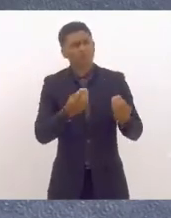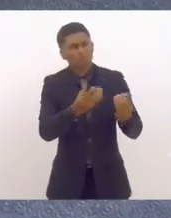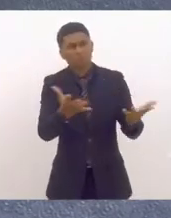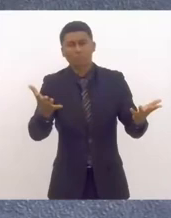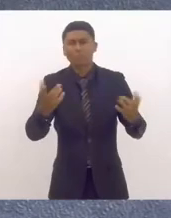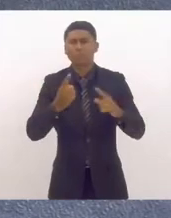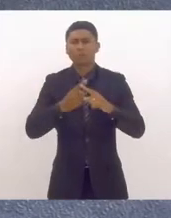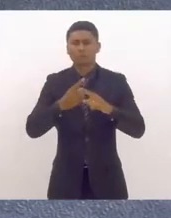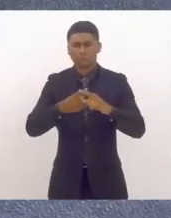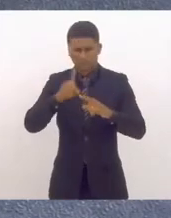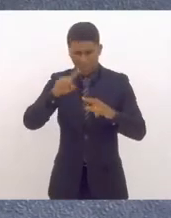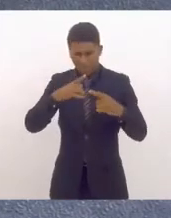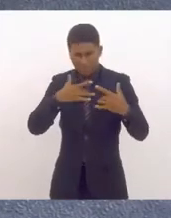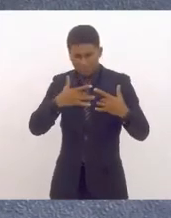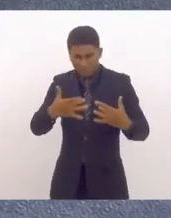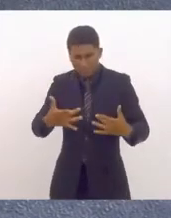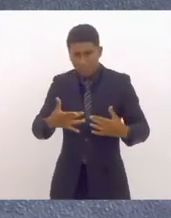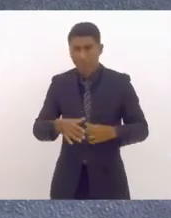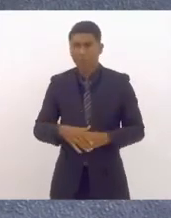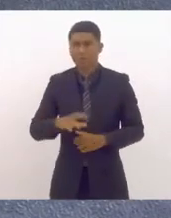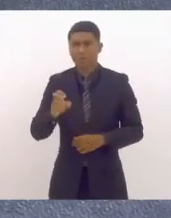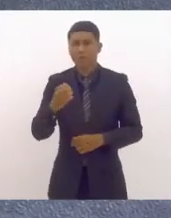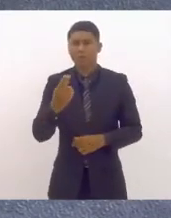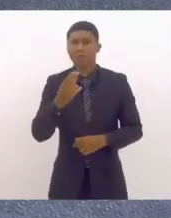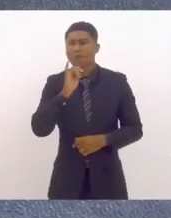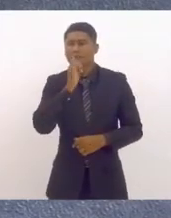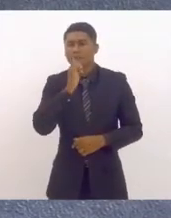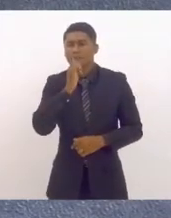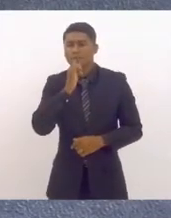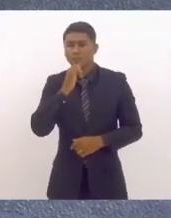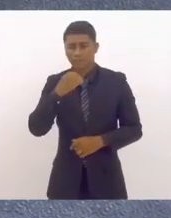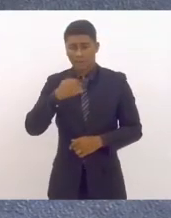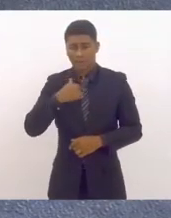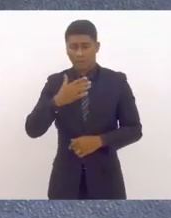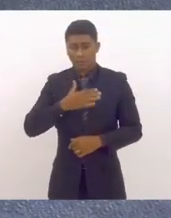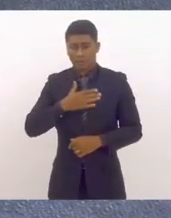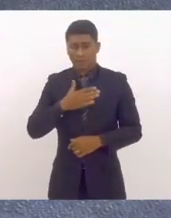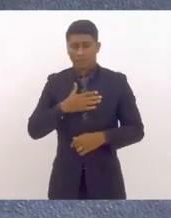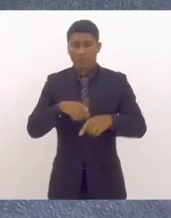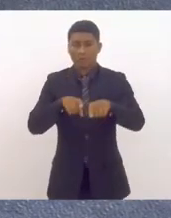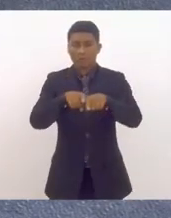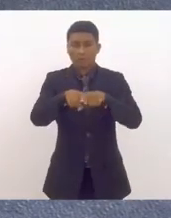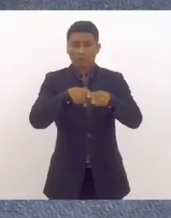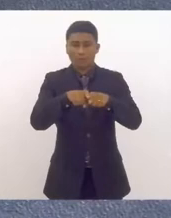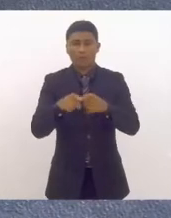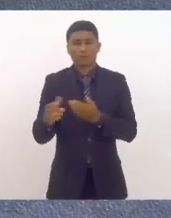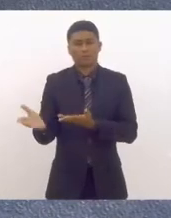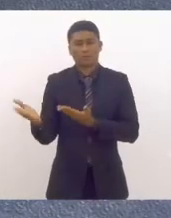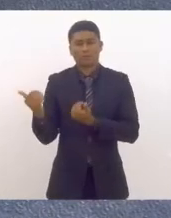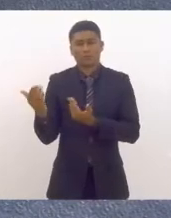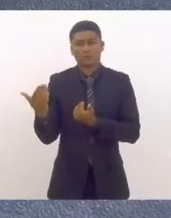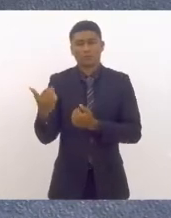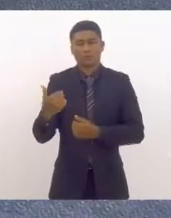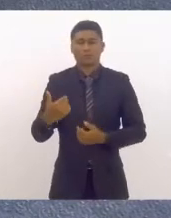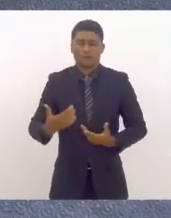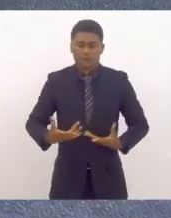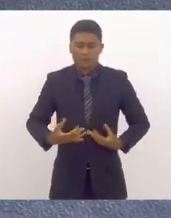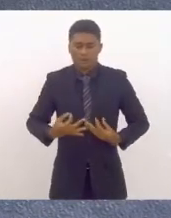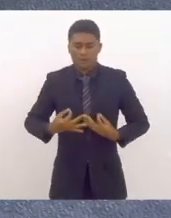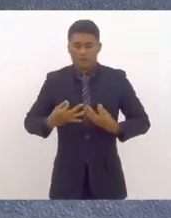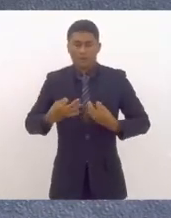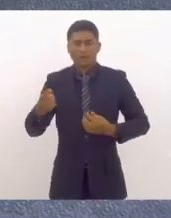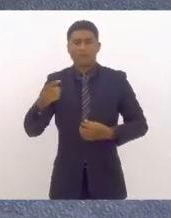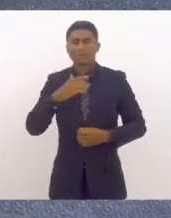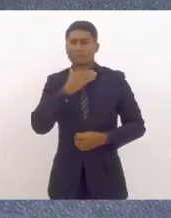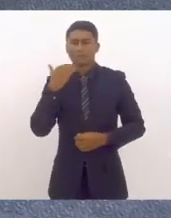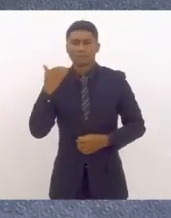é um motivo, por exemplo, que afeta a mim, que perdi meu irmão jovem aos 57 anos de câncer de pulmão. Ou